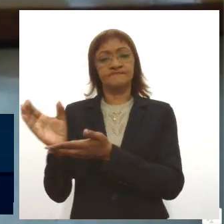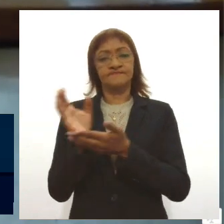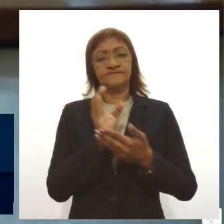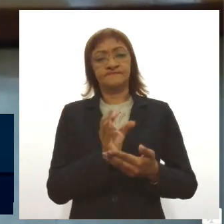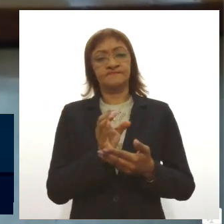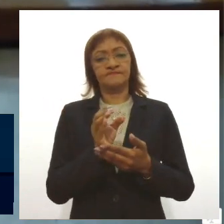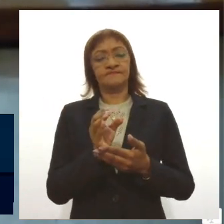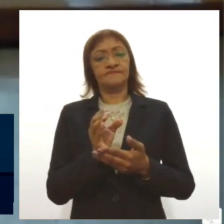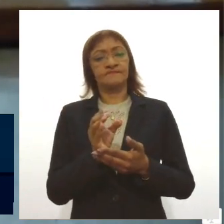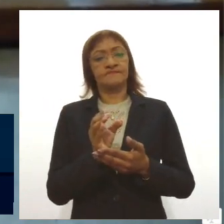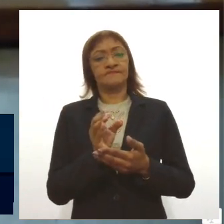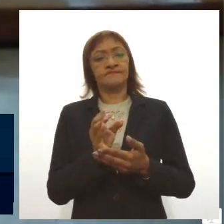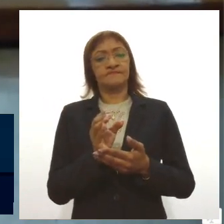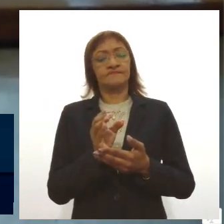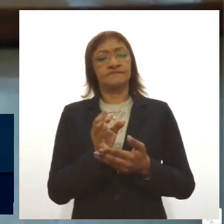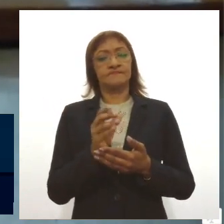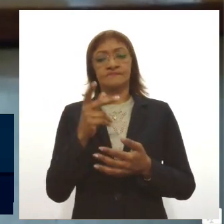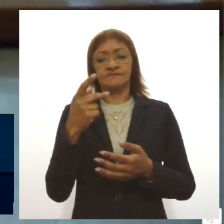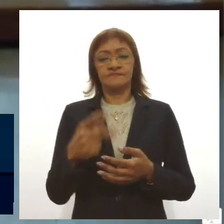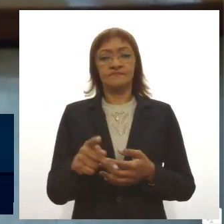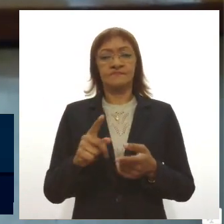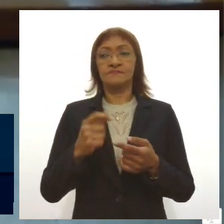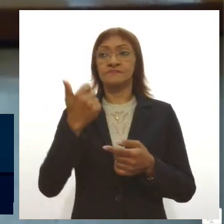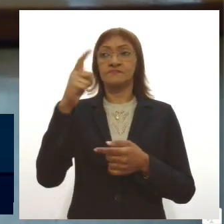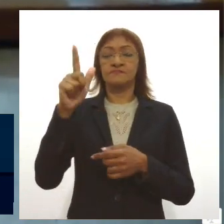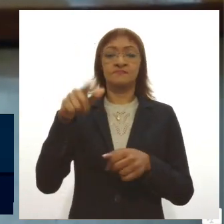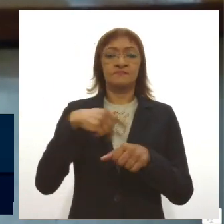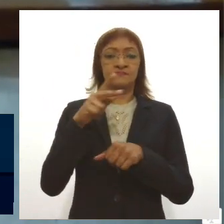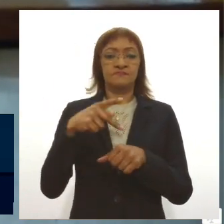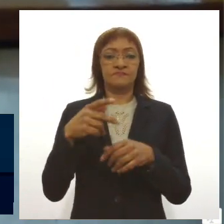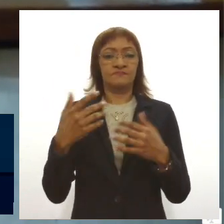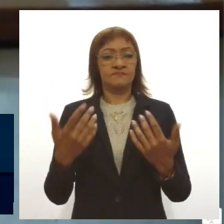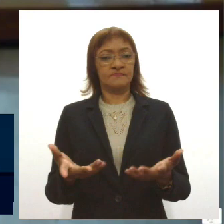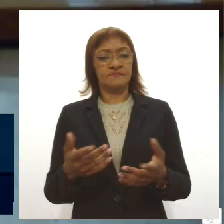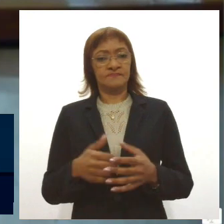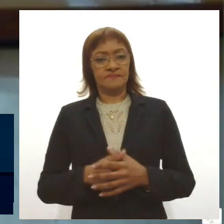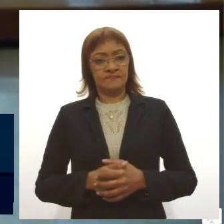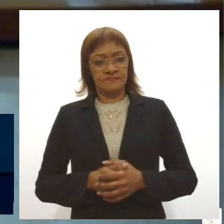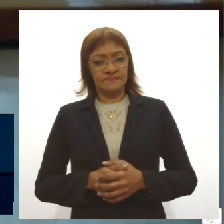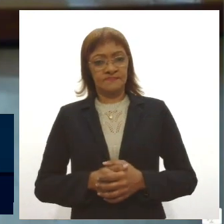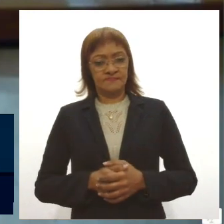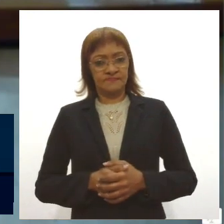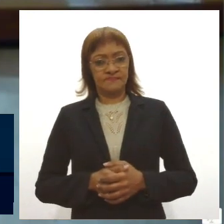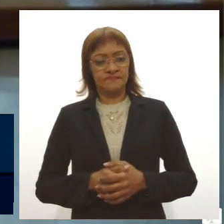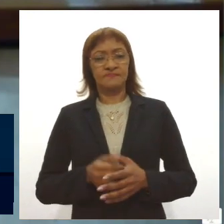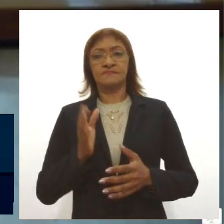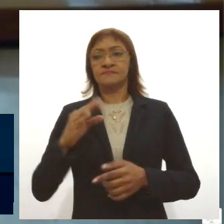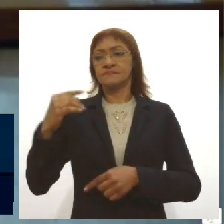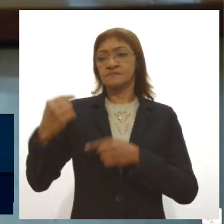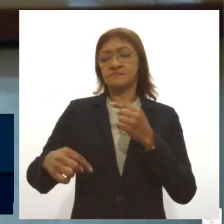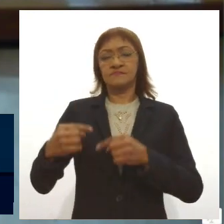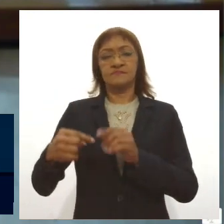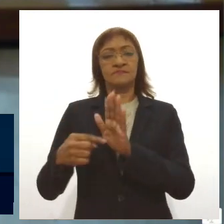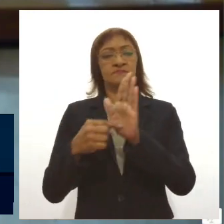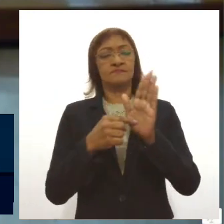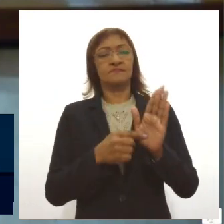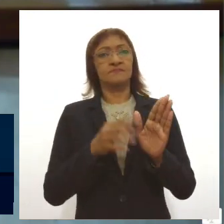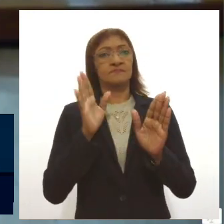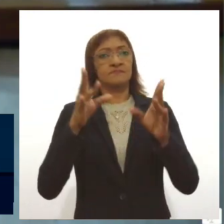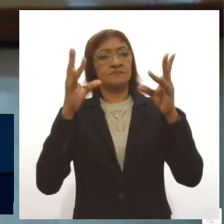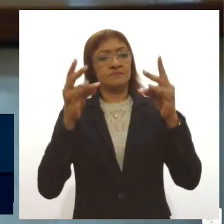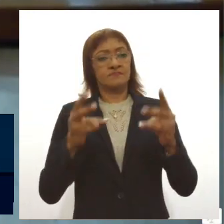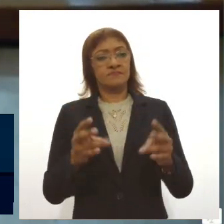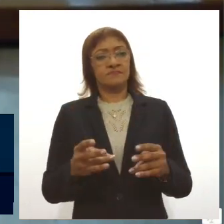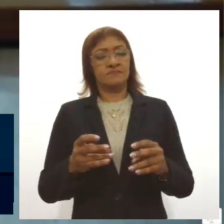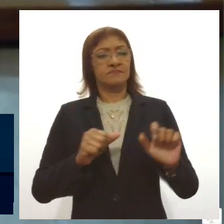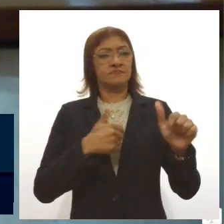nacional como internacional. Bom, além dessas macros políticas, tem todo esse trabalho que a gente já faz do dia a dia,